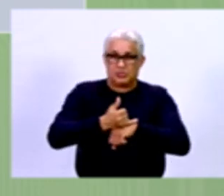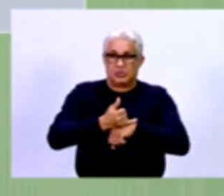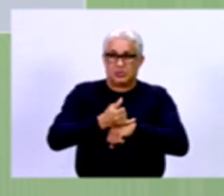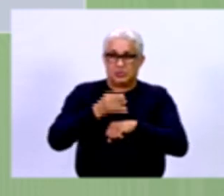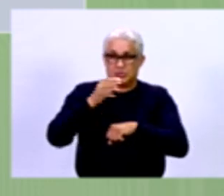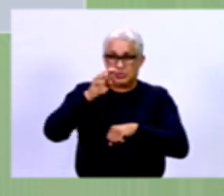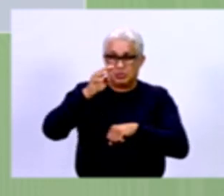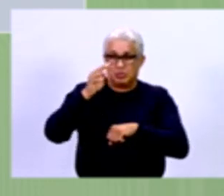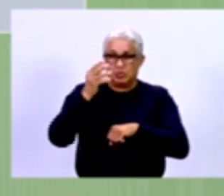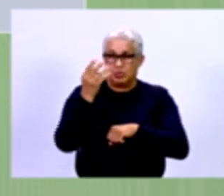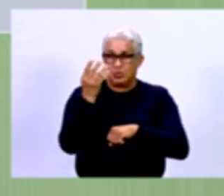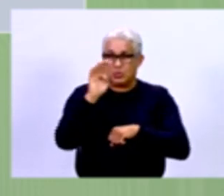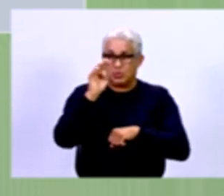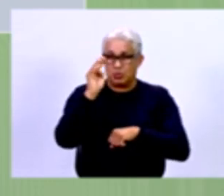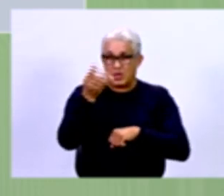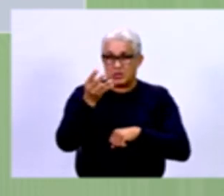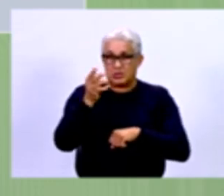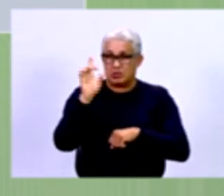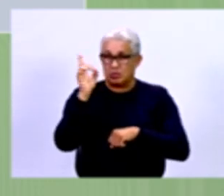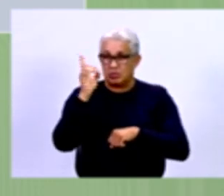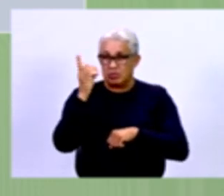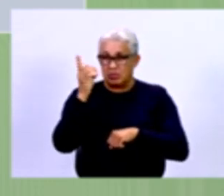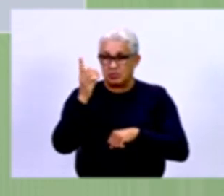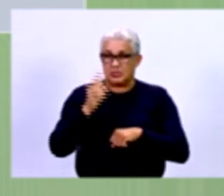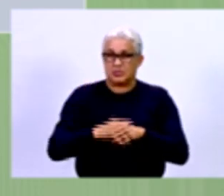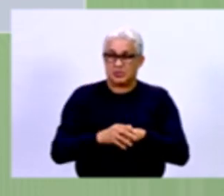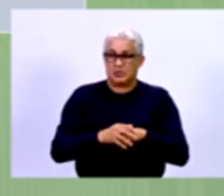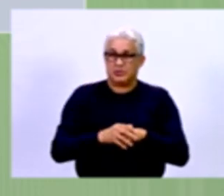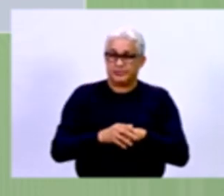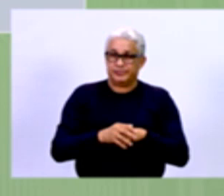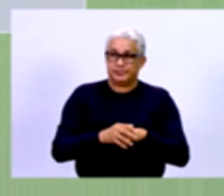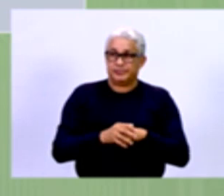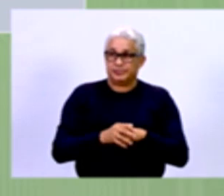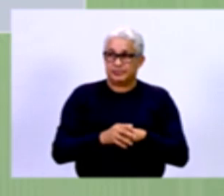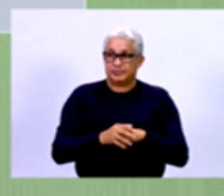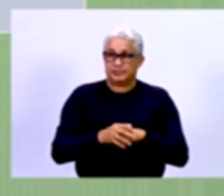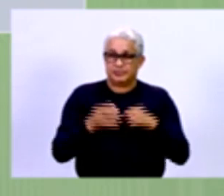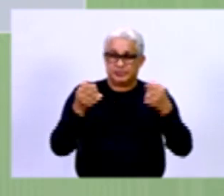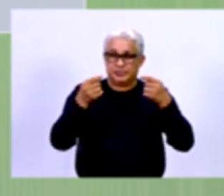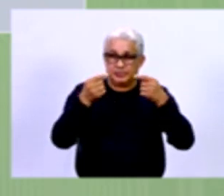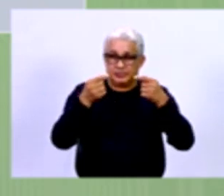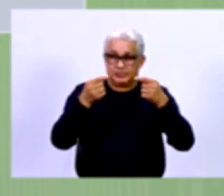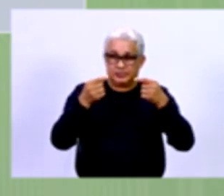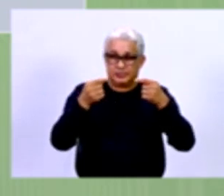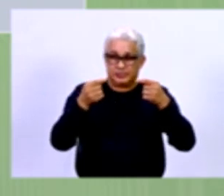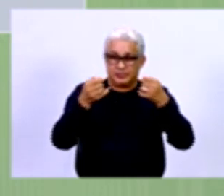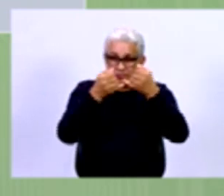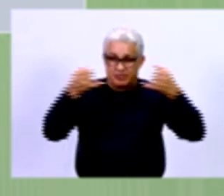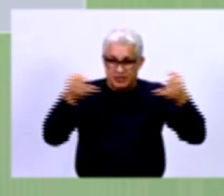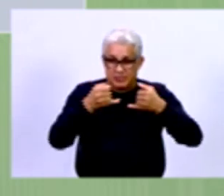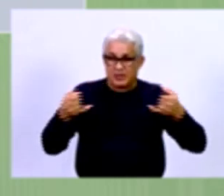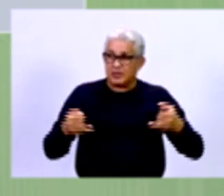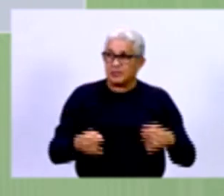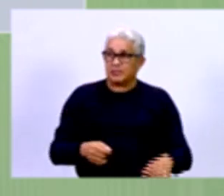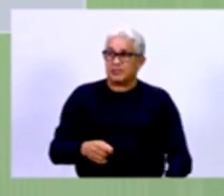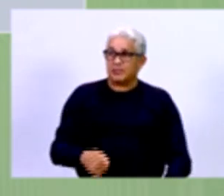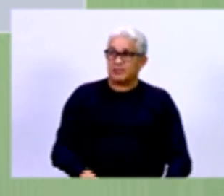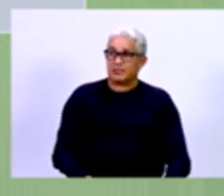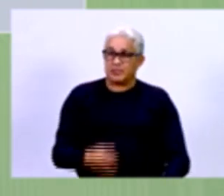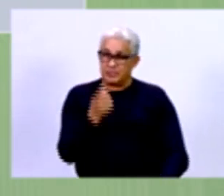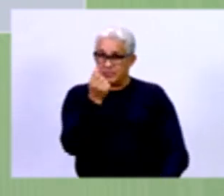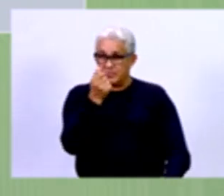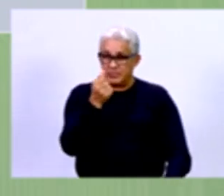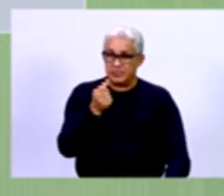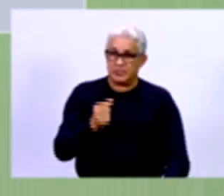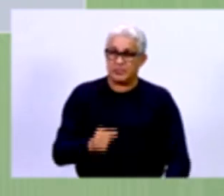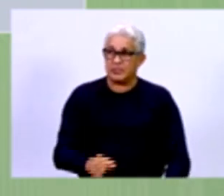em reais significa R$8. Pelo contrário, na segunda linha a gente vê ali que quando o preço da taxa de